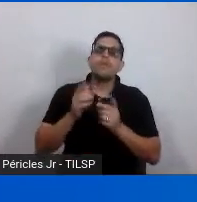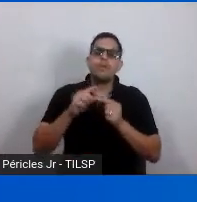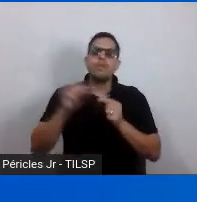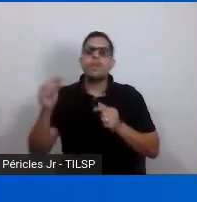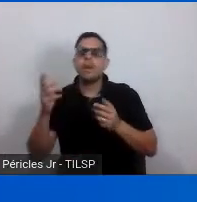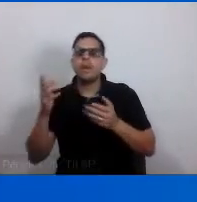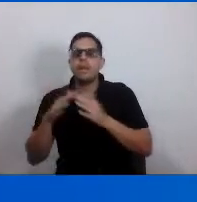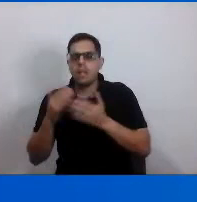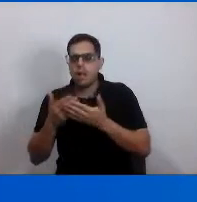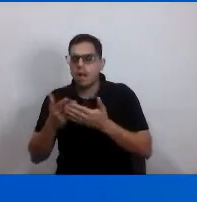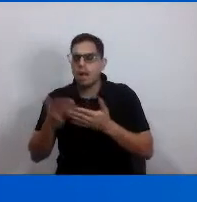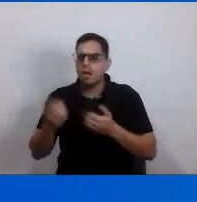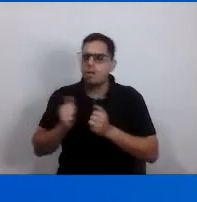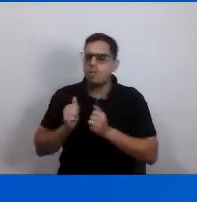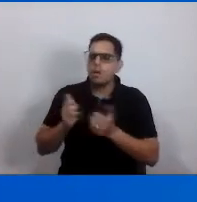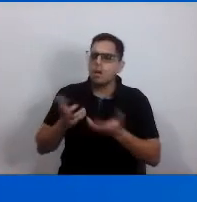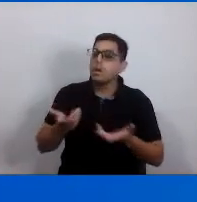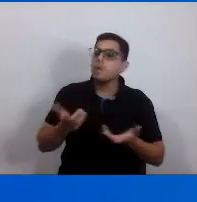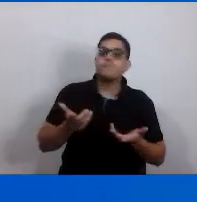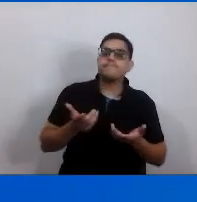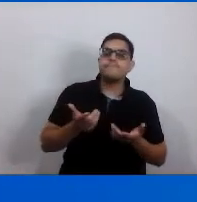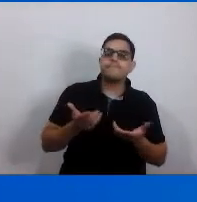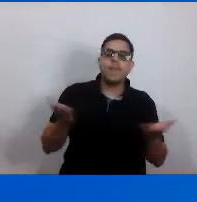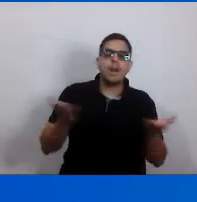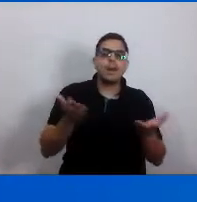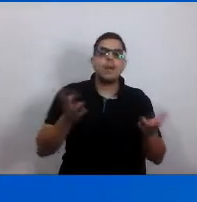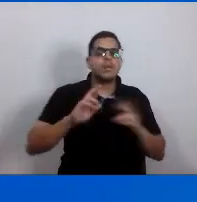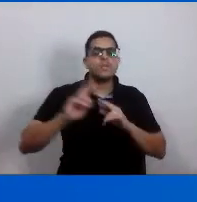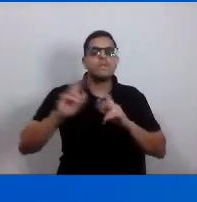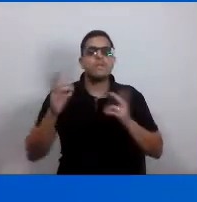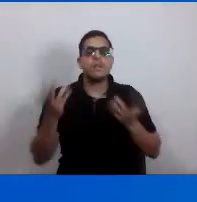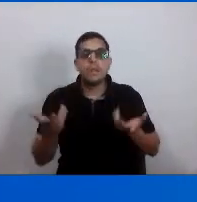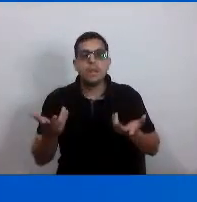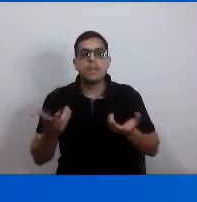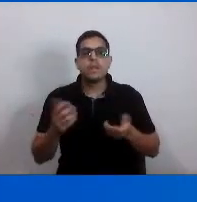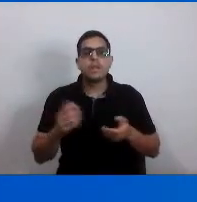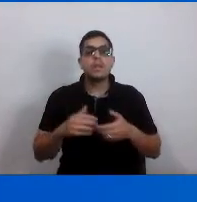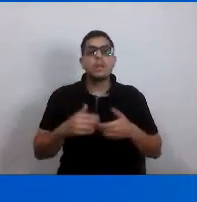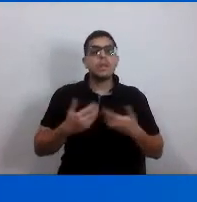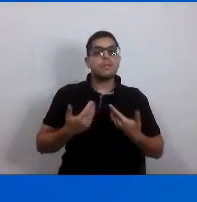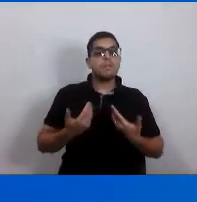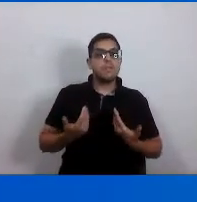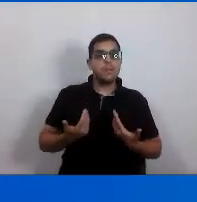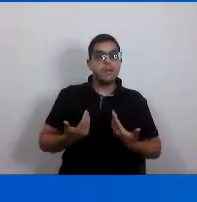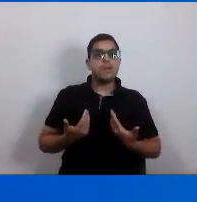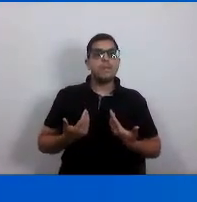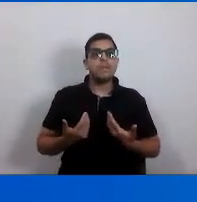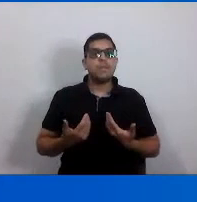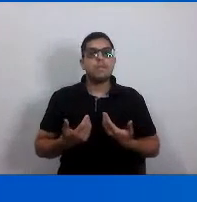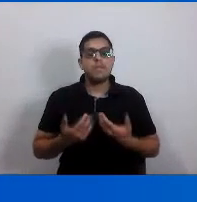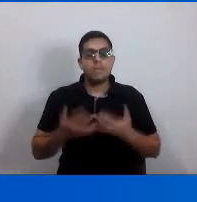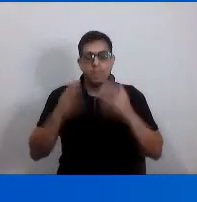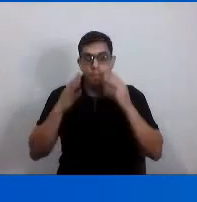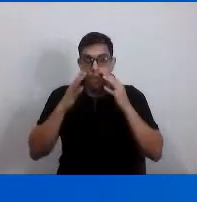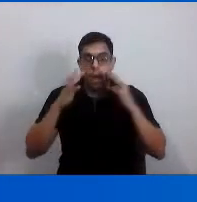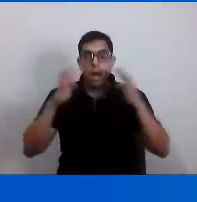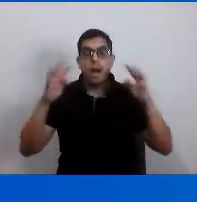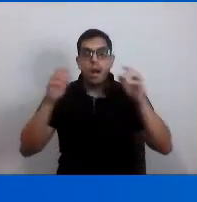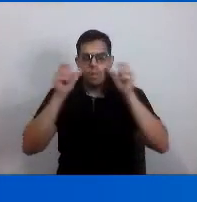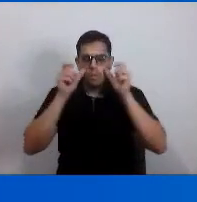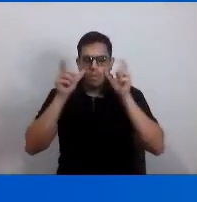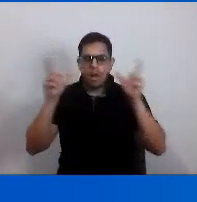tecnologias as outras coisas que os alunos querem ver e chamam sempre a atenção e chamam sempre